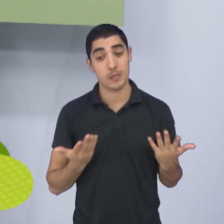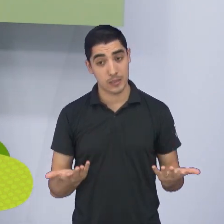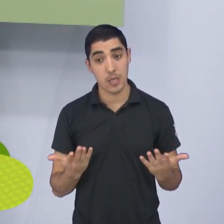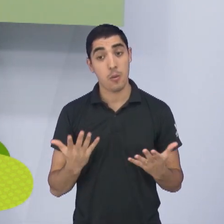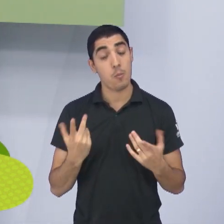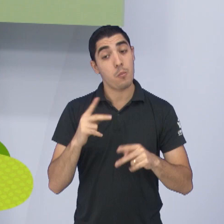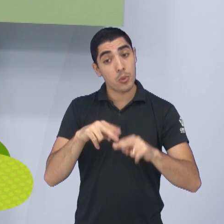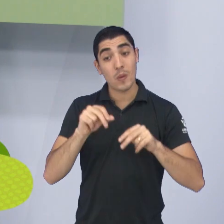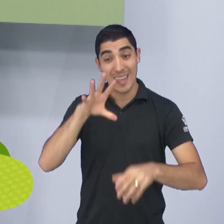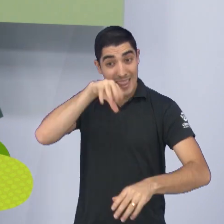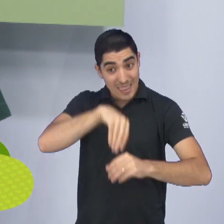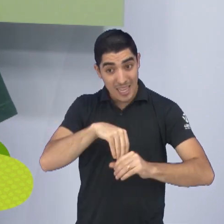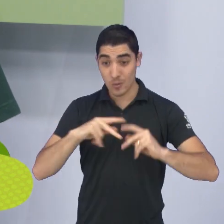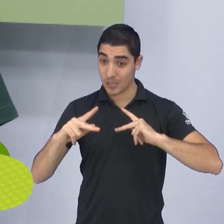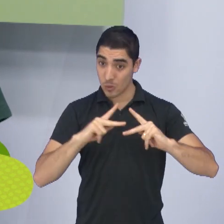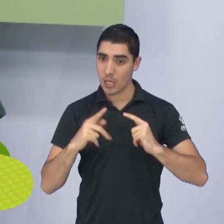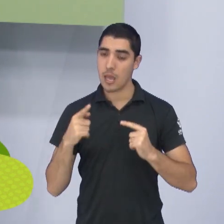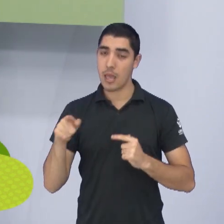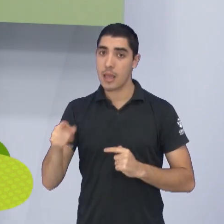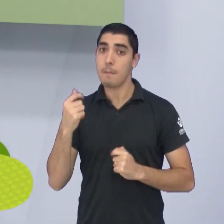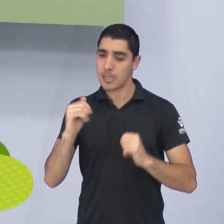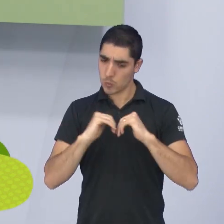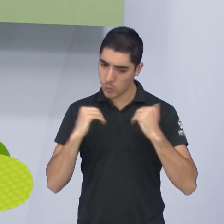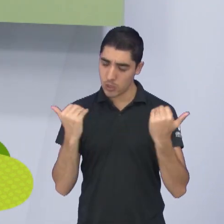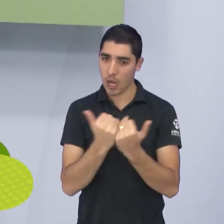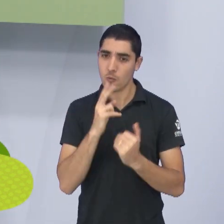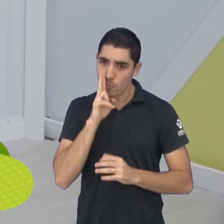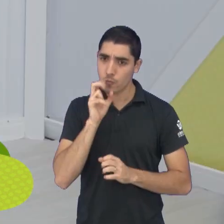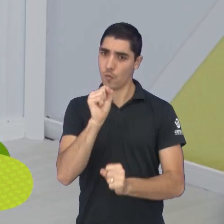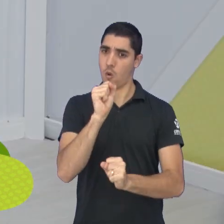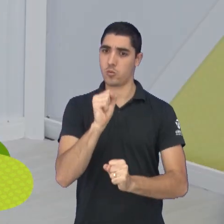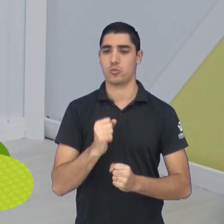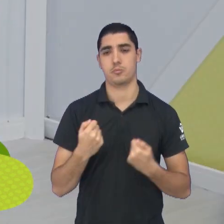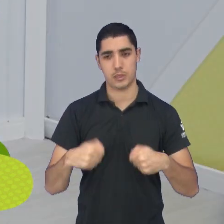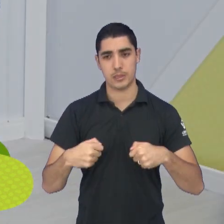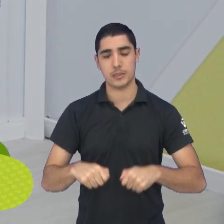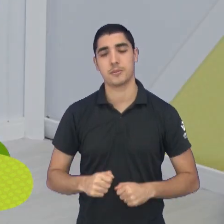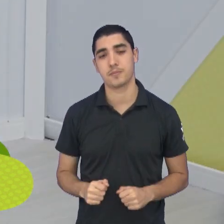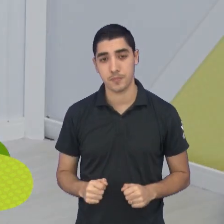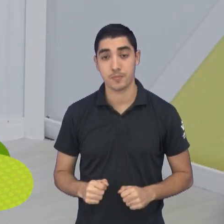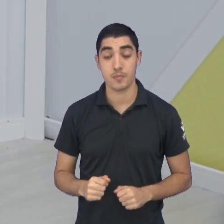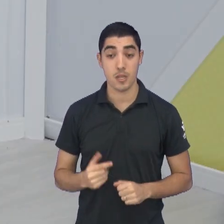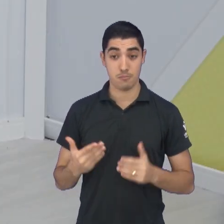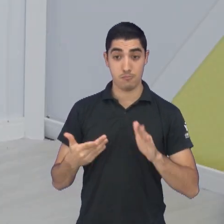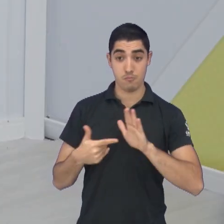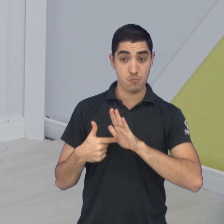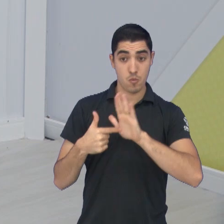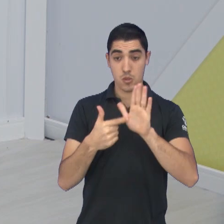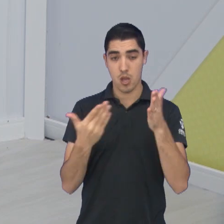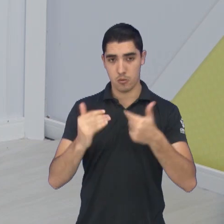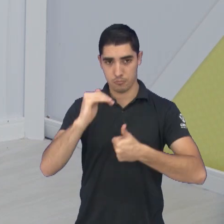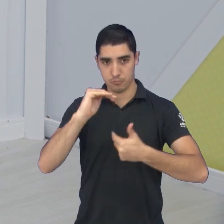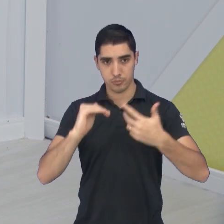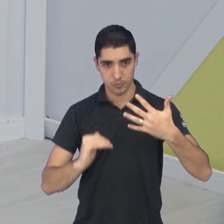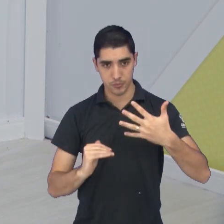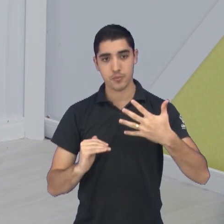para, no final, nos playoffs aí, tentar algo melhor. Pois é, Matheus, coloca pra gente aqui a classificação. O São José deu uma caída aí na